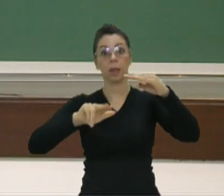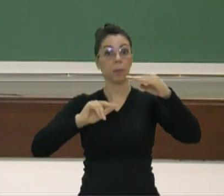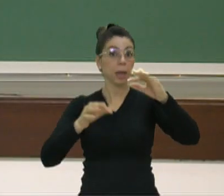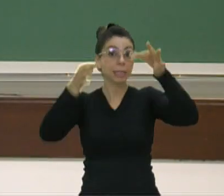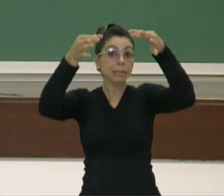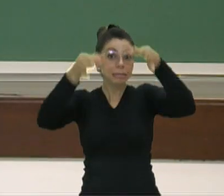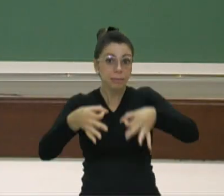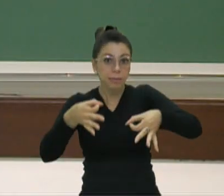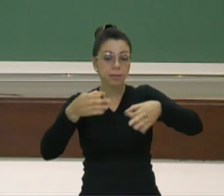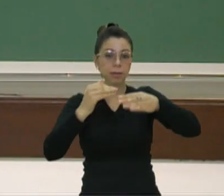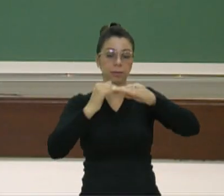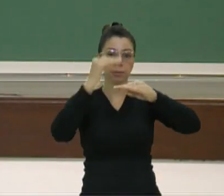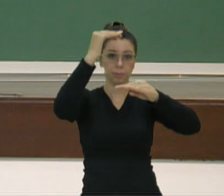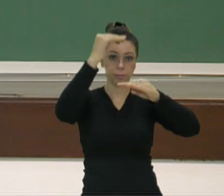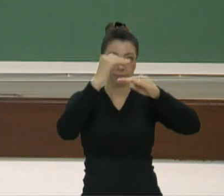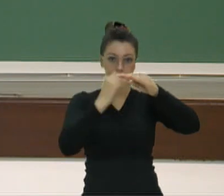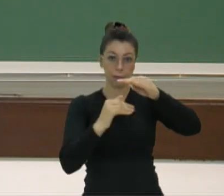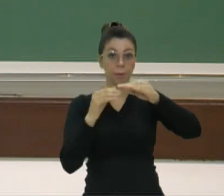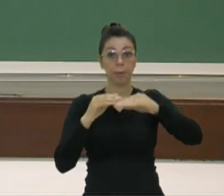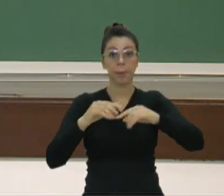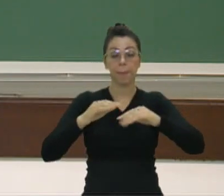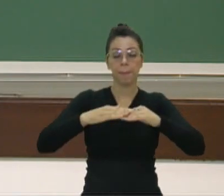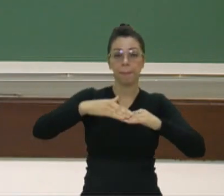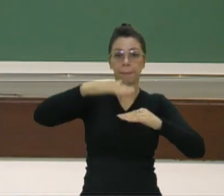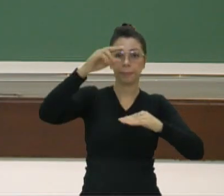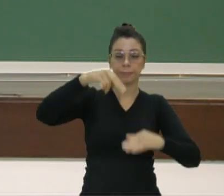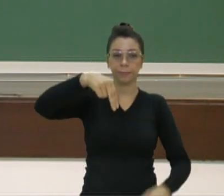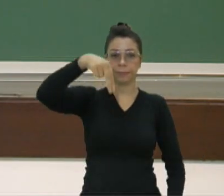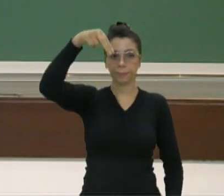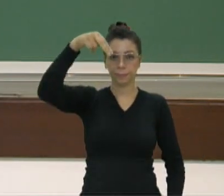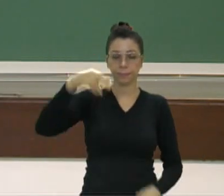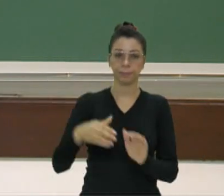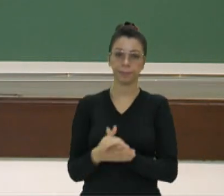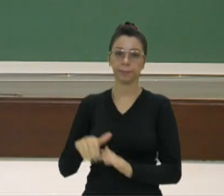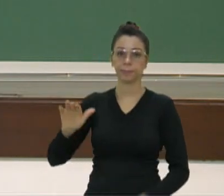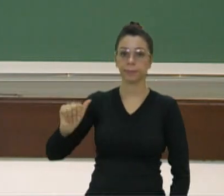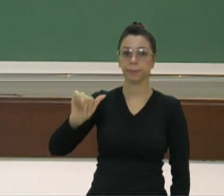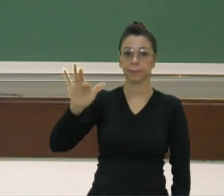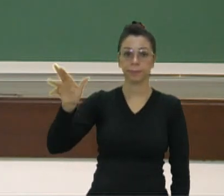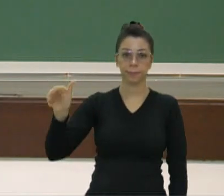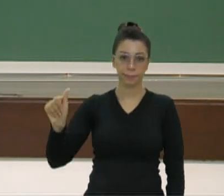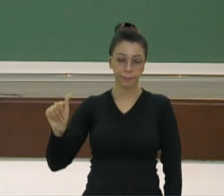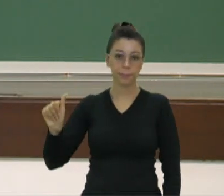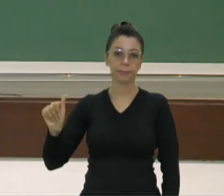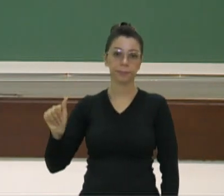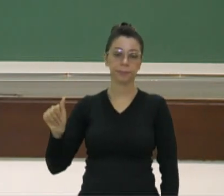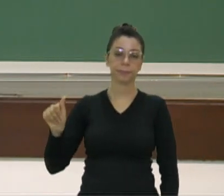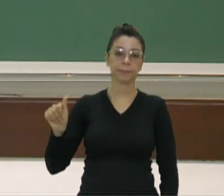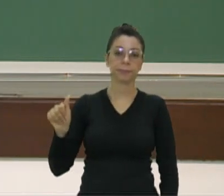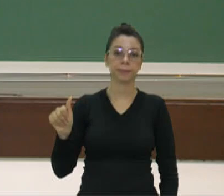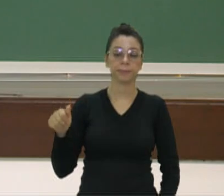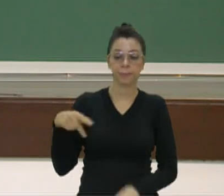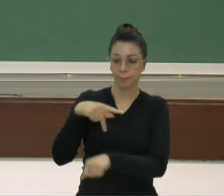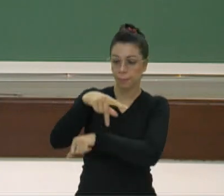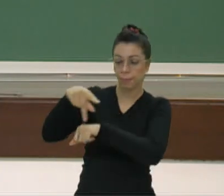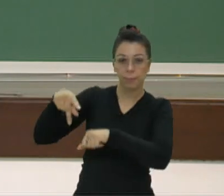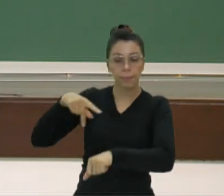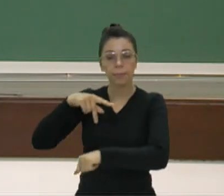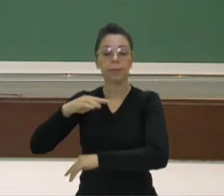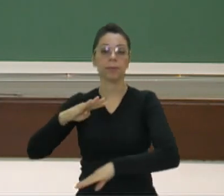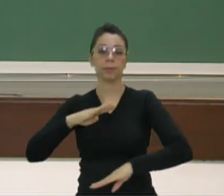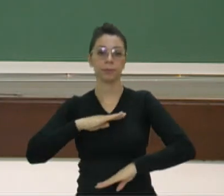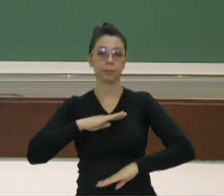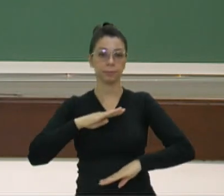e refletem também. E do continente africano, quando se, por exemplo, diz que países em situação um